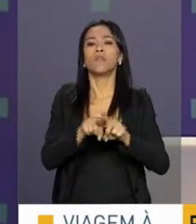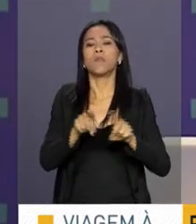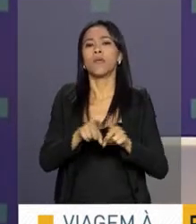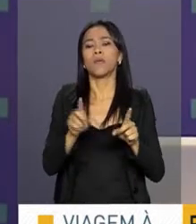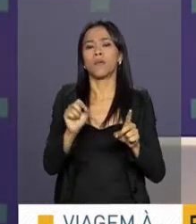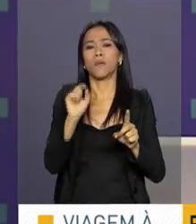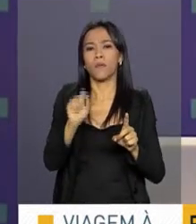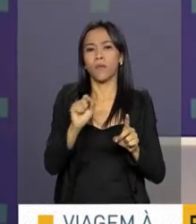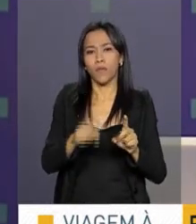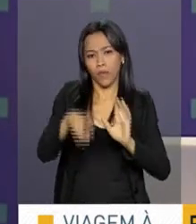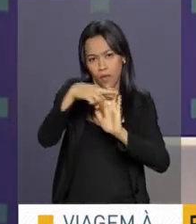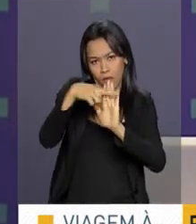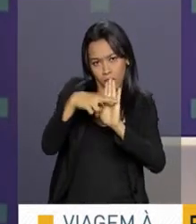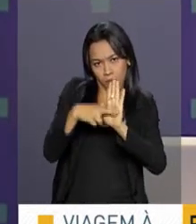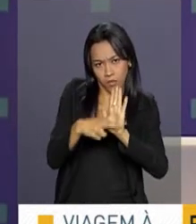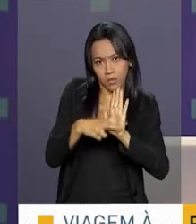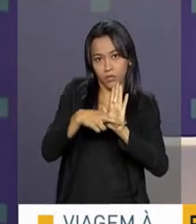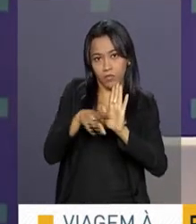de outsourcing;